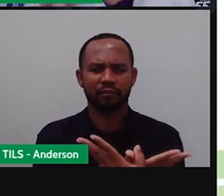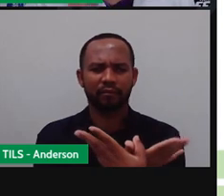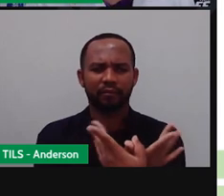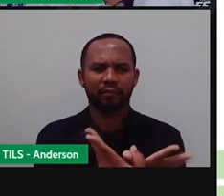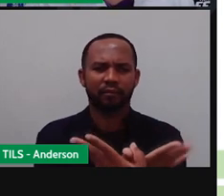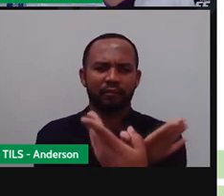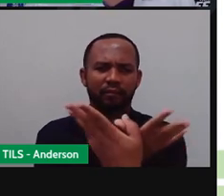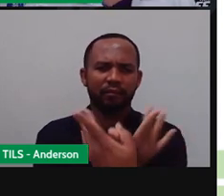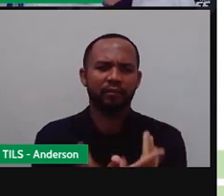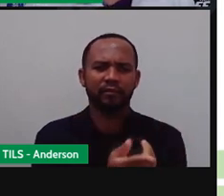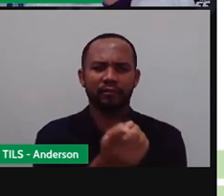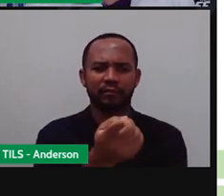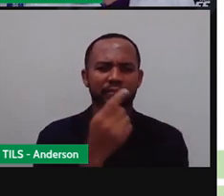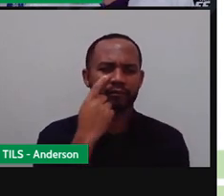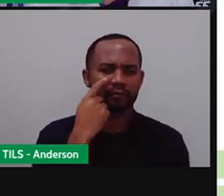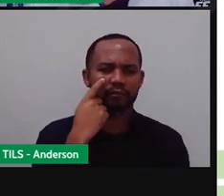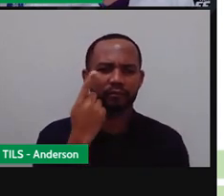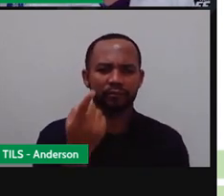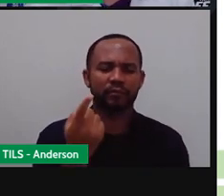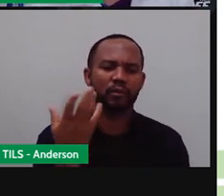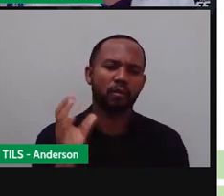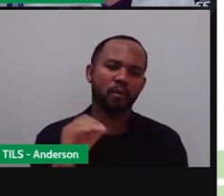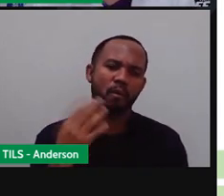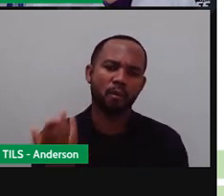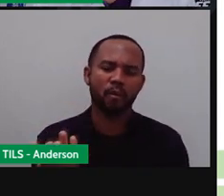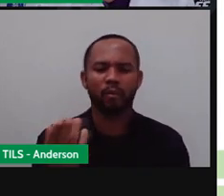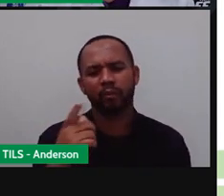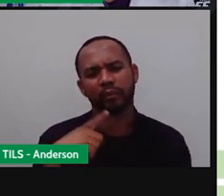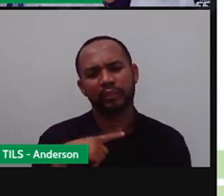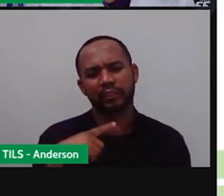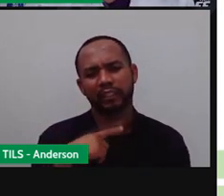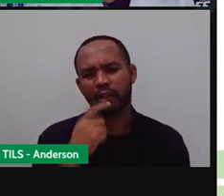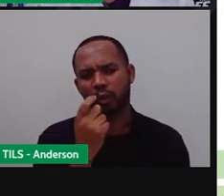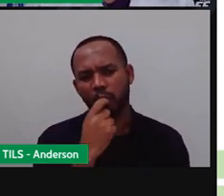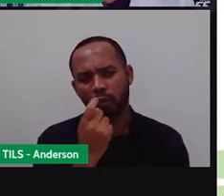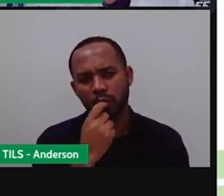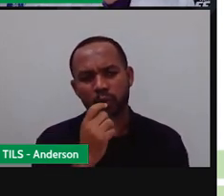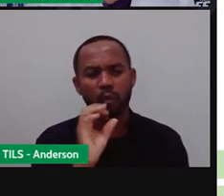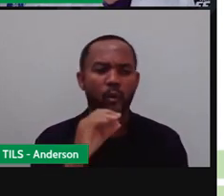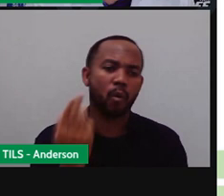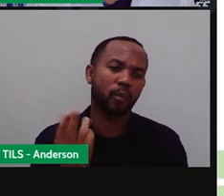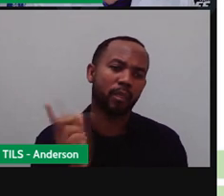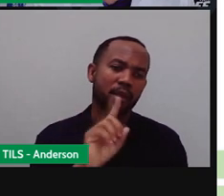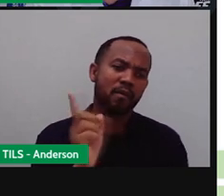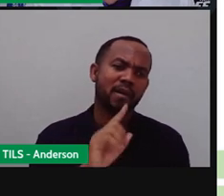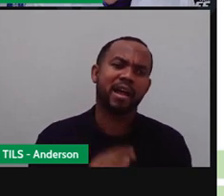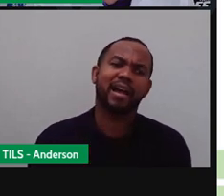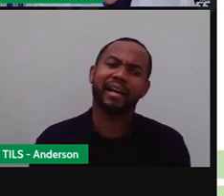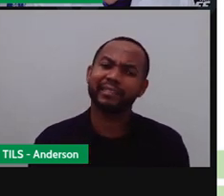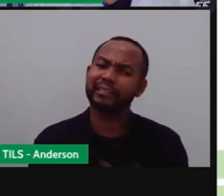animais vertebrados ou invertebrados? Você acha o quê, Anderson?